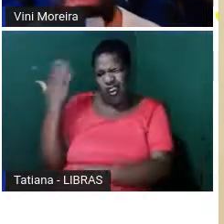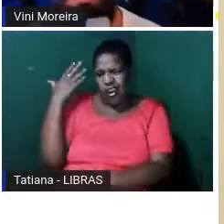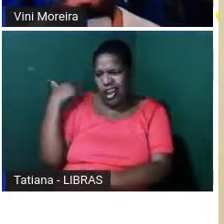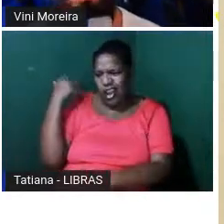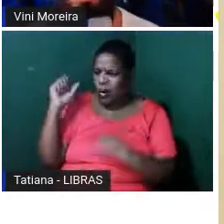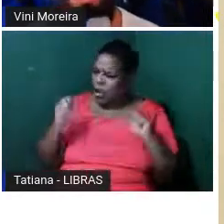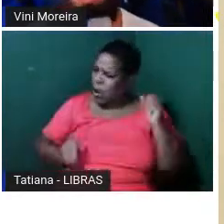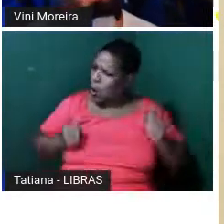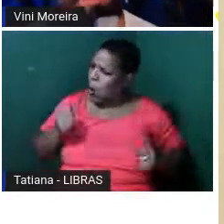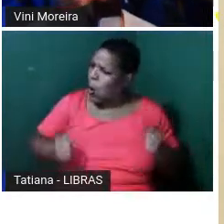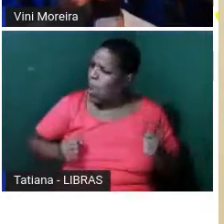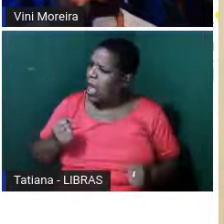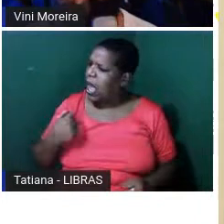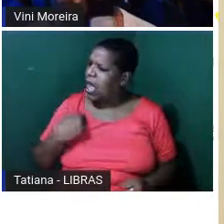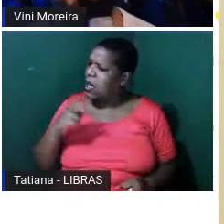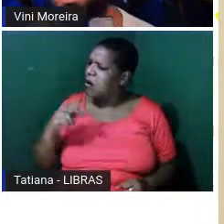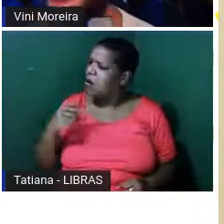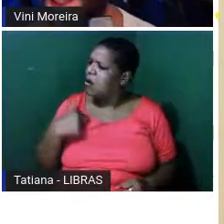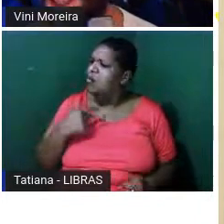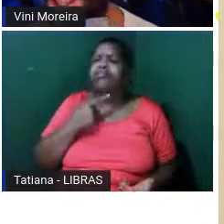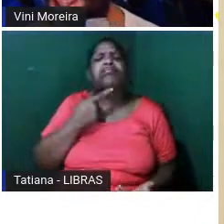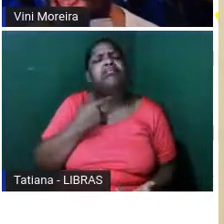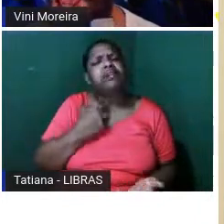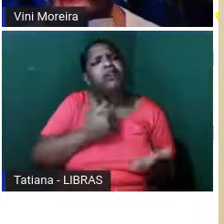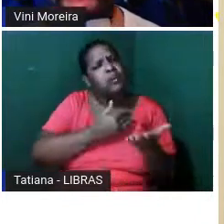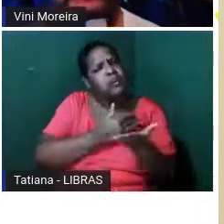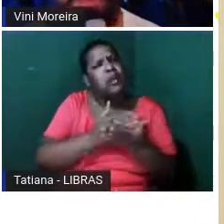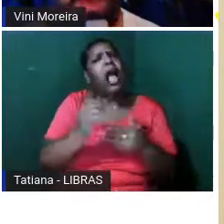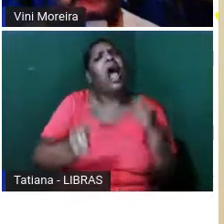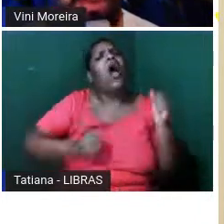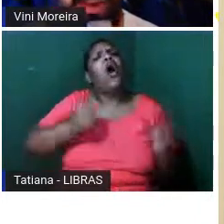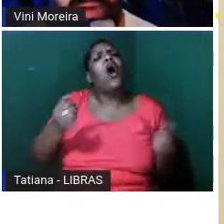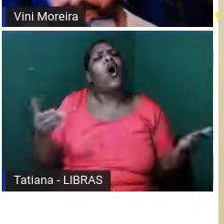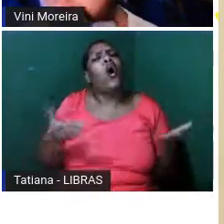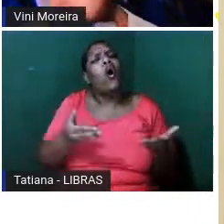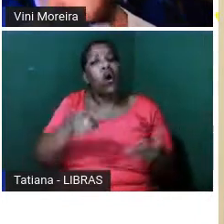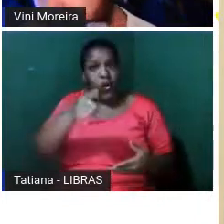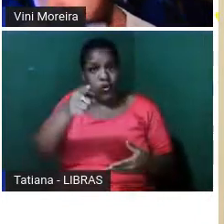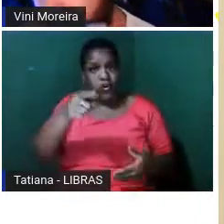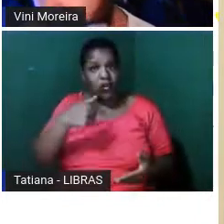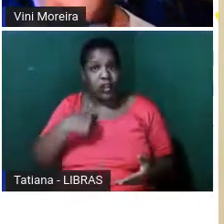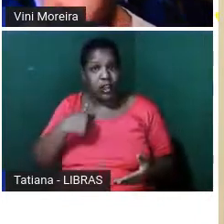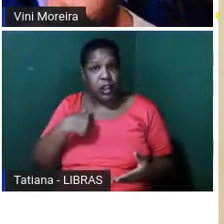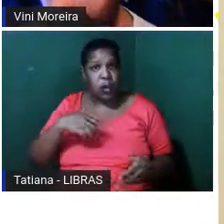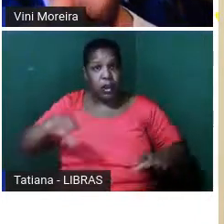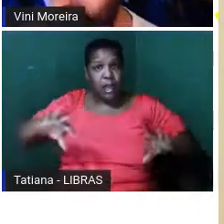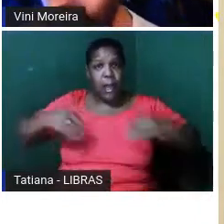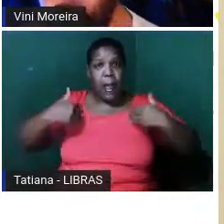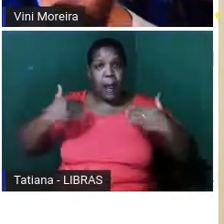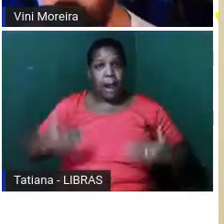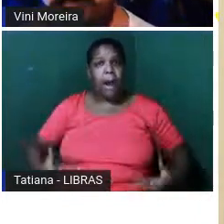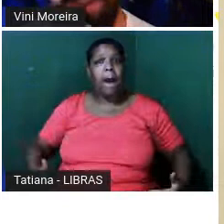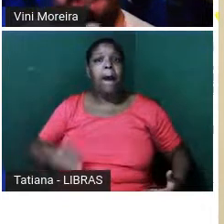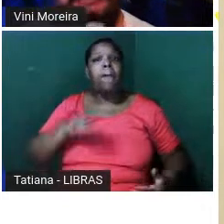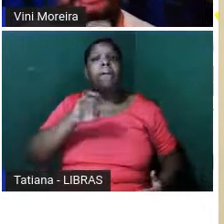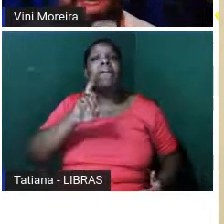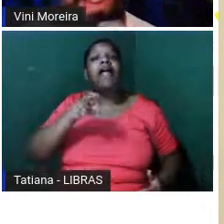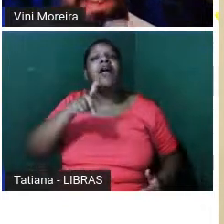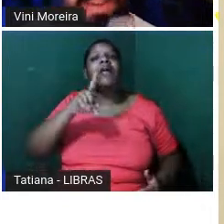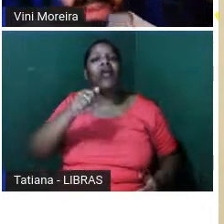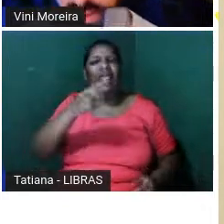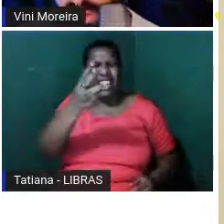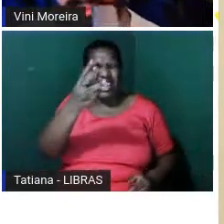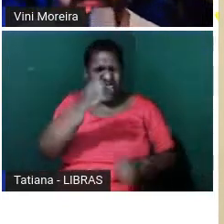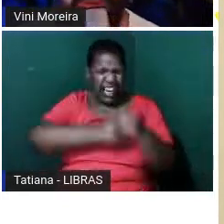nunca correu Mas você quer começar a correr hoje aí você vai se eu coloco uma bermuda da escola de 3